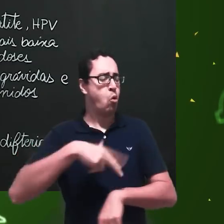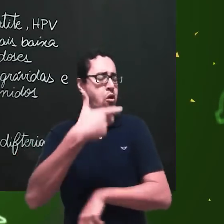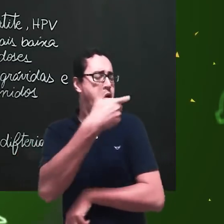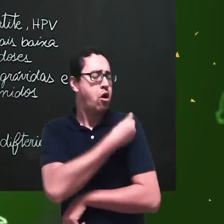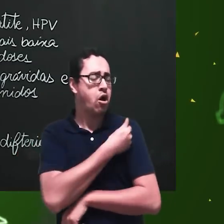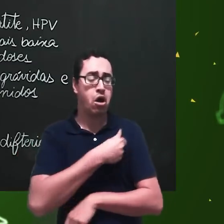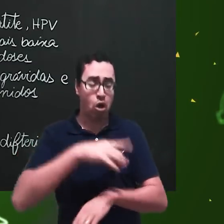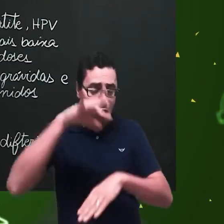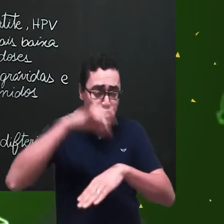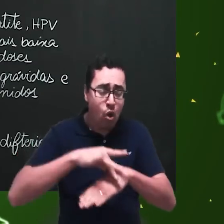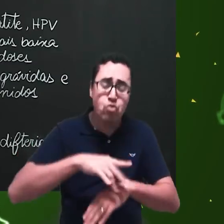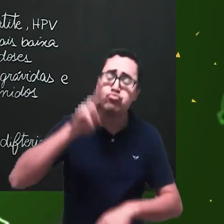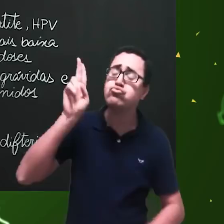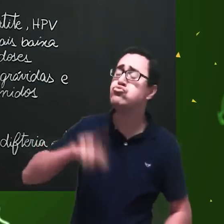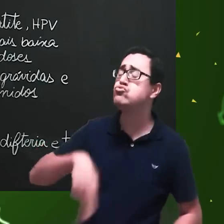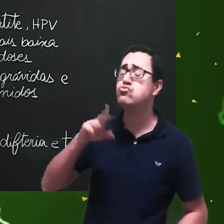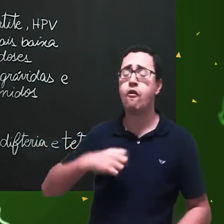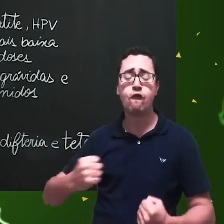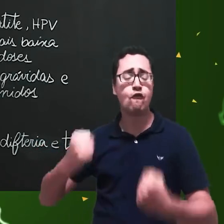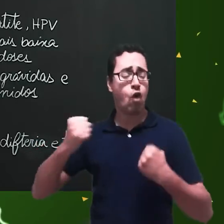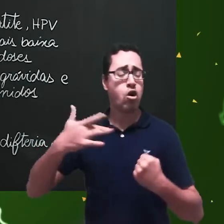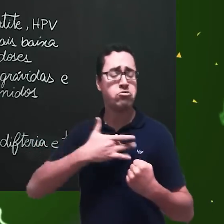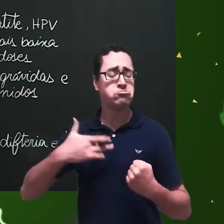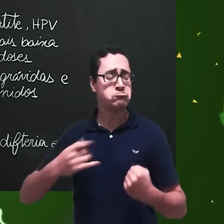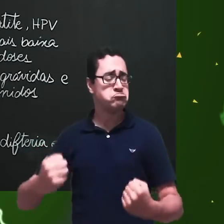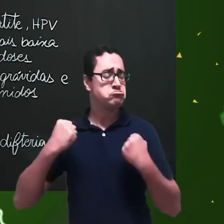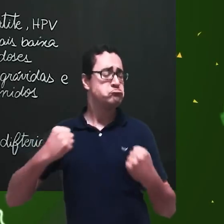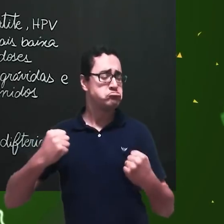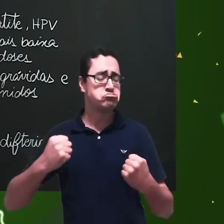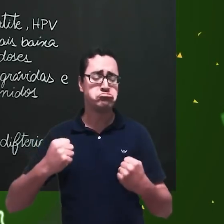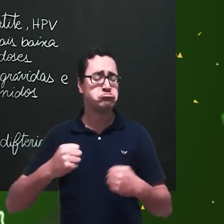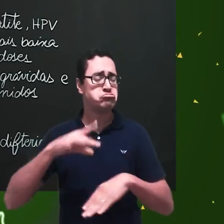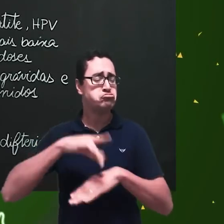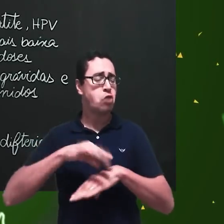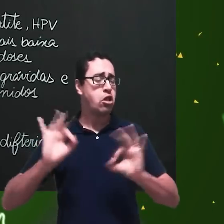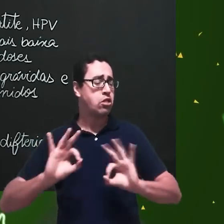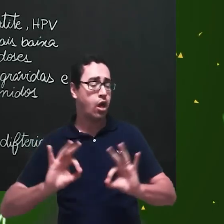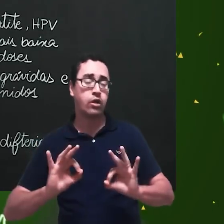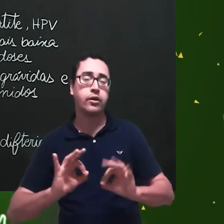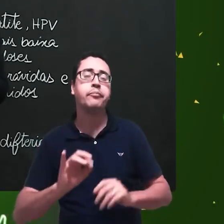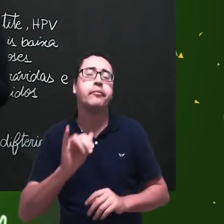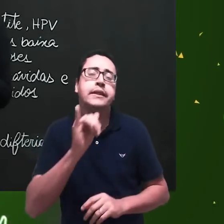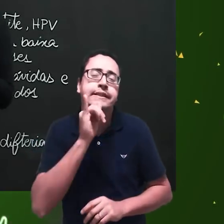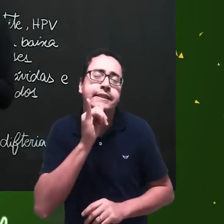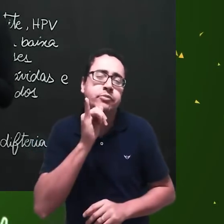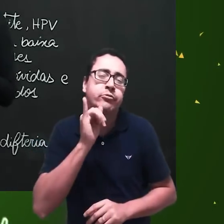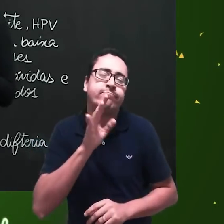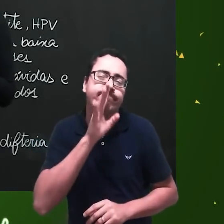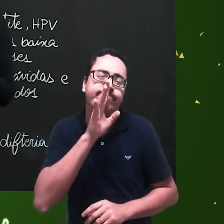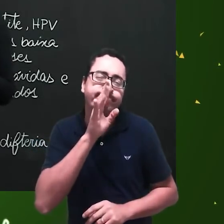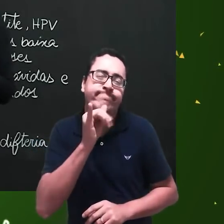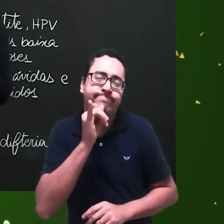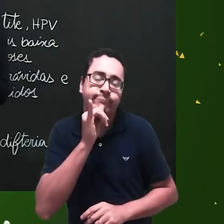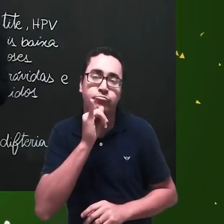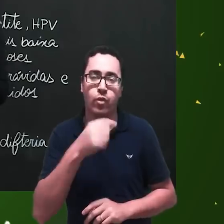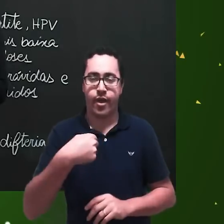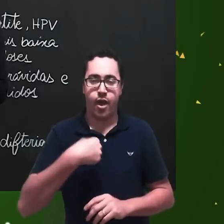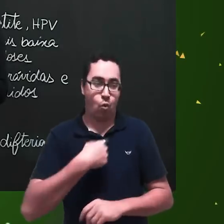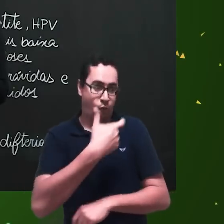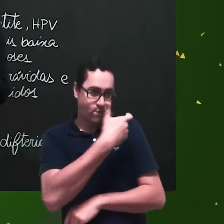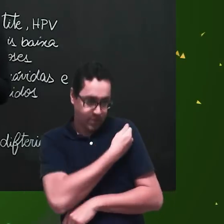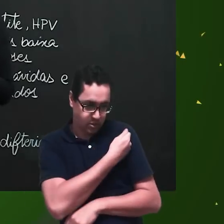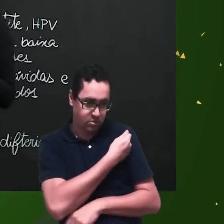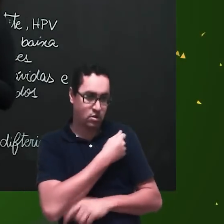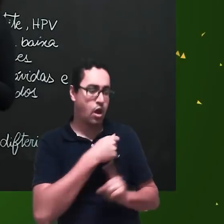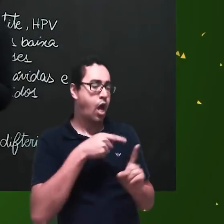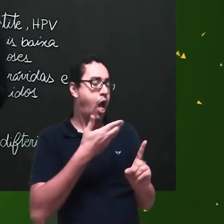estou doente aqui, ó. Nunca peguei nada. Pensa assim, eu tomei vacina, tá aqui ó, tem um amigo aqui, tá vendo ele? Tomou